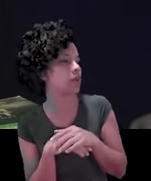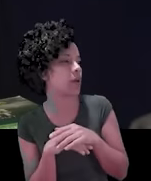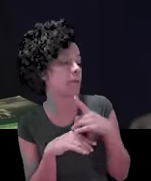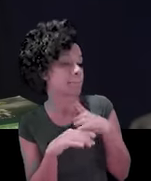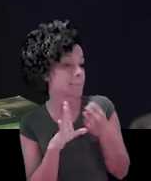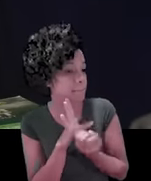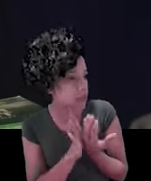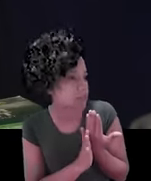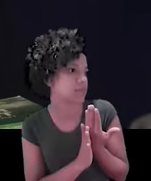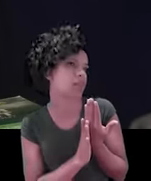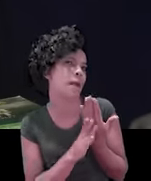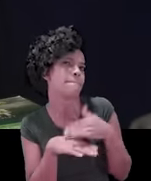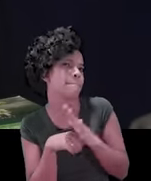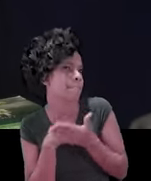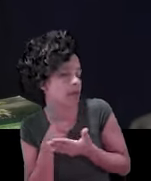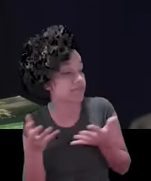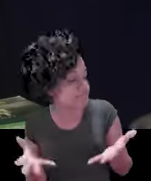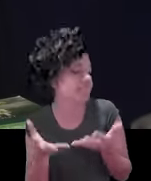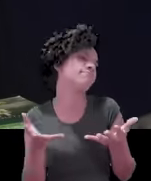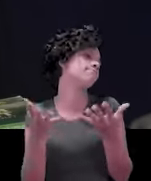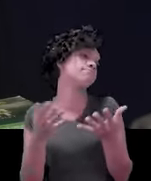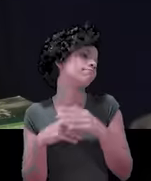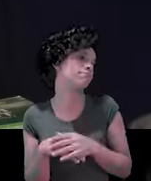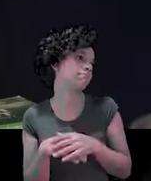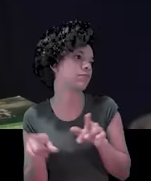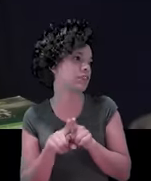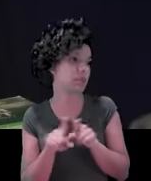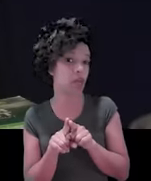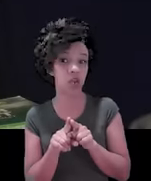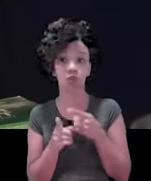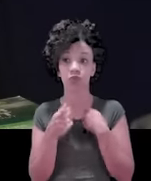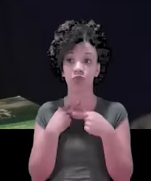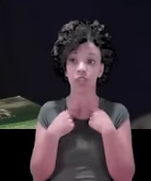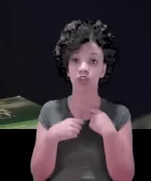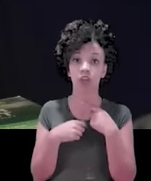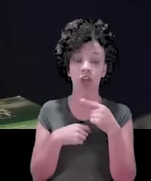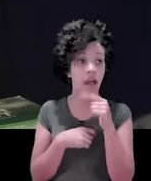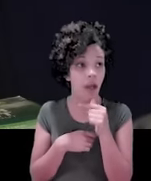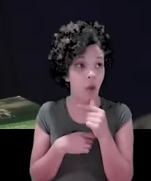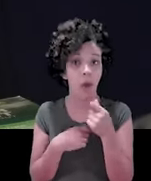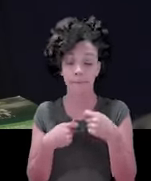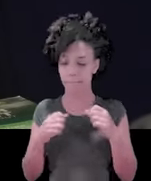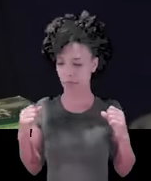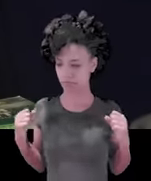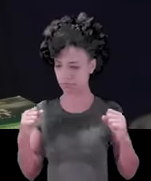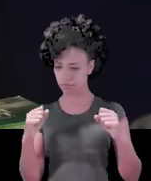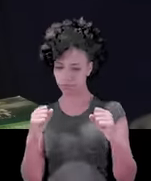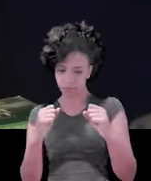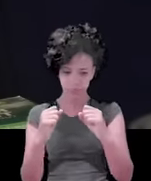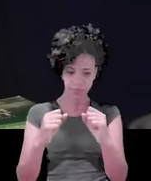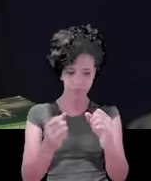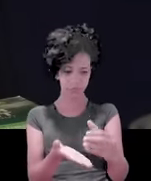e ela serve para tirar as mais básicas motivações a motivação de estou com sede eu preciso esticar o meu